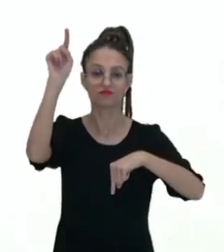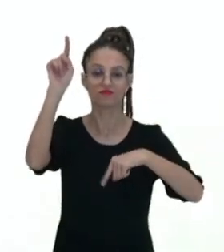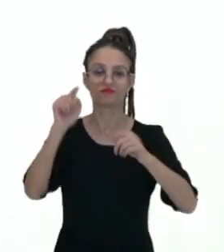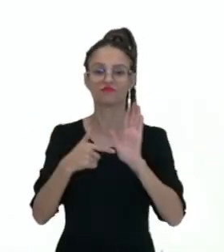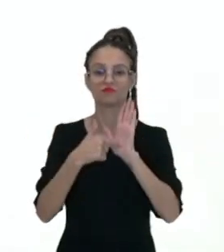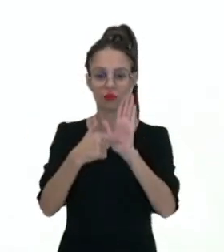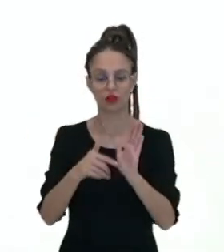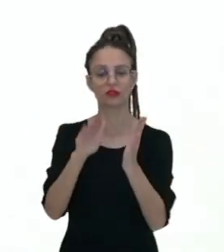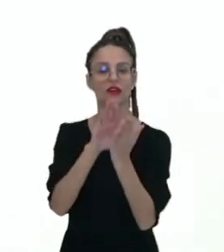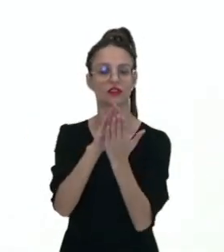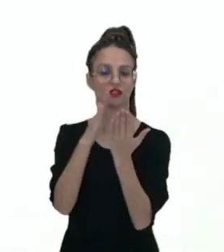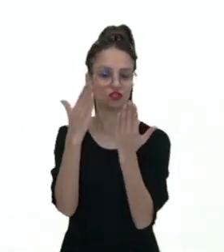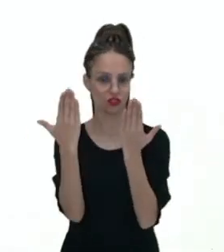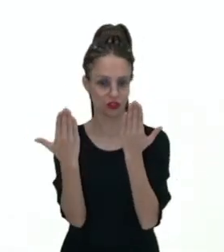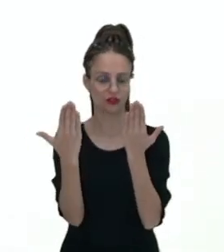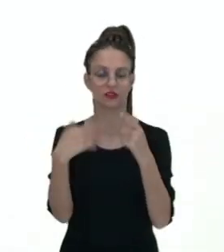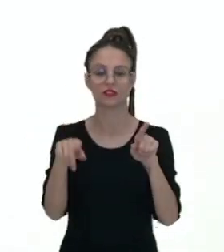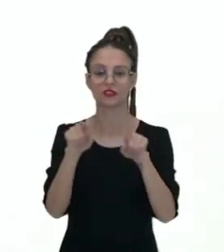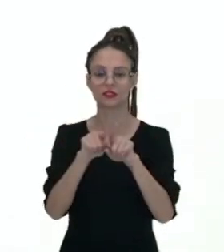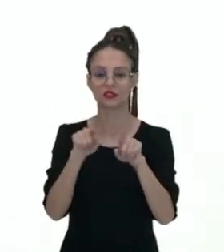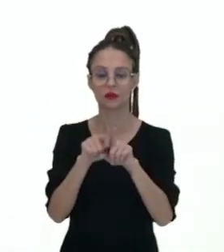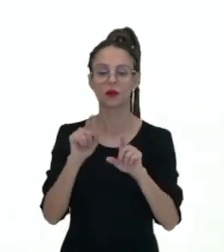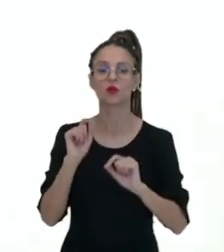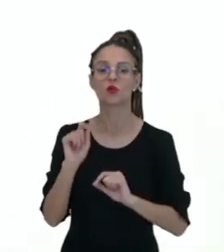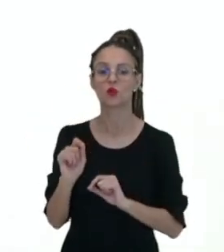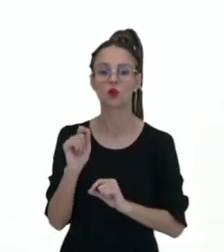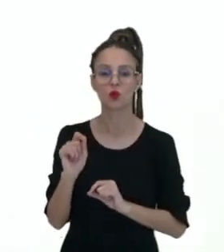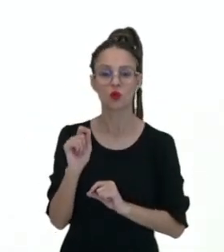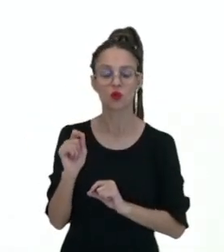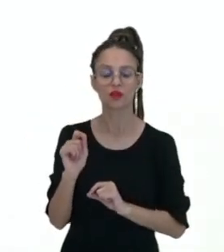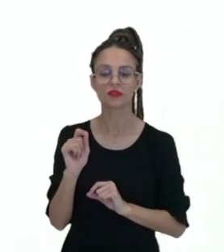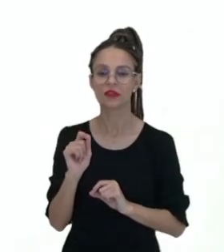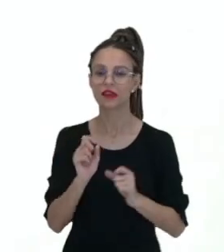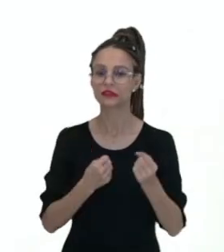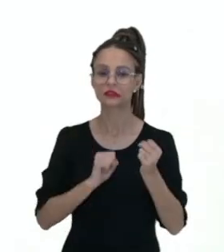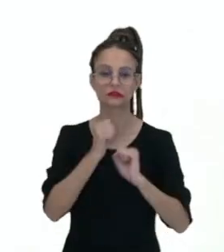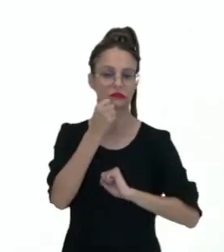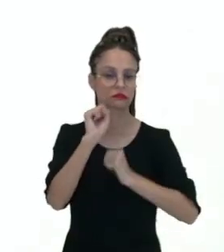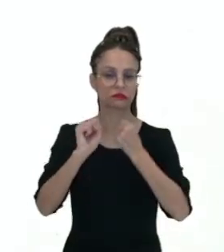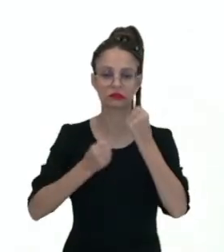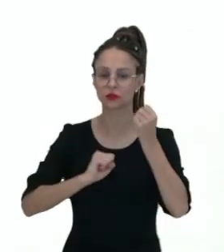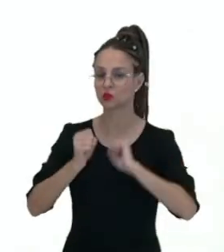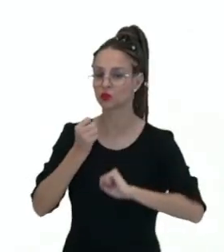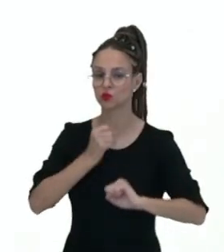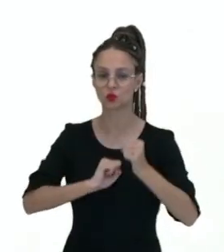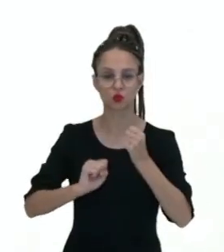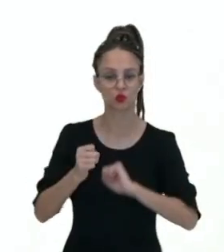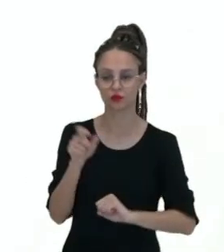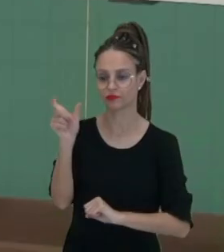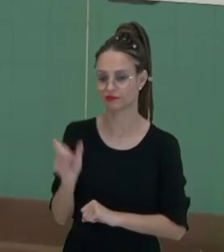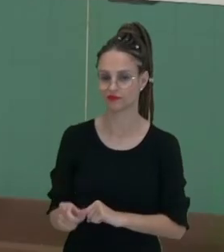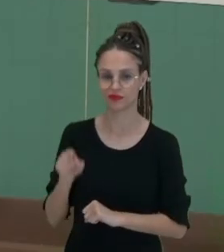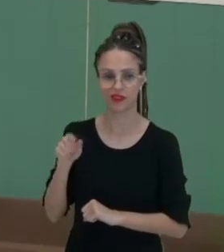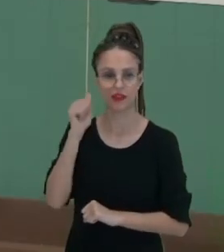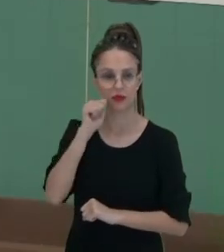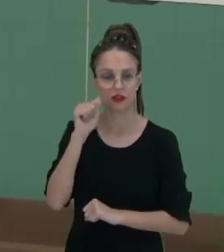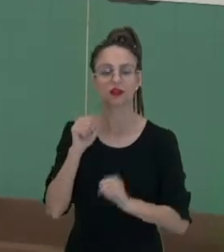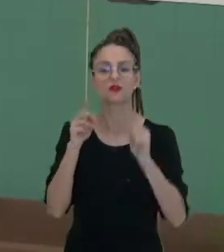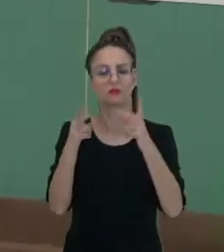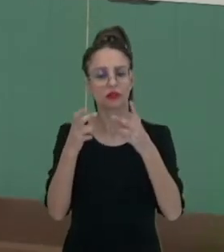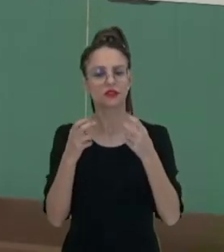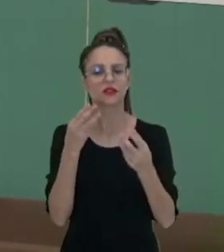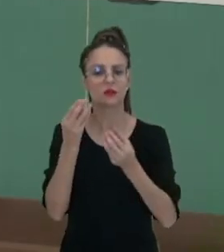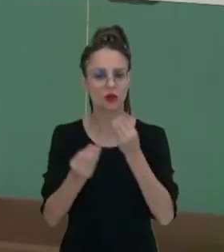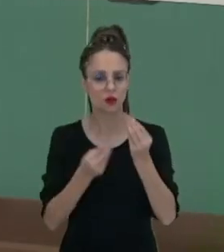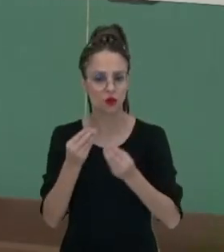A antítese e acentuam o quê? A agitação interior da personagem. Perceba no poema como